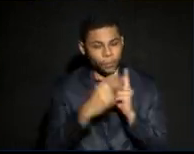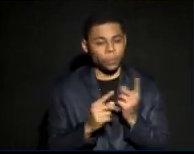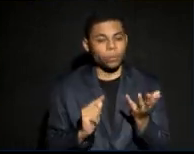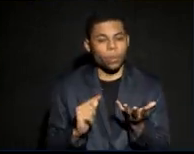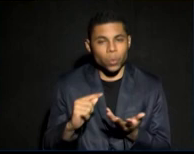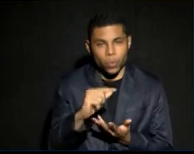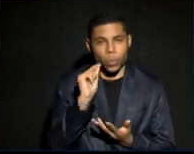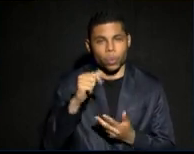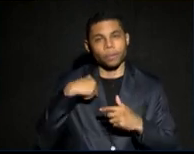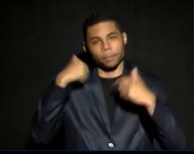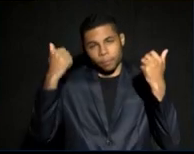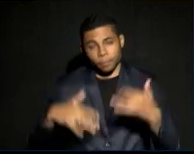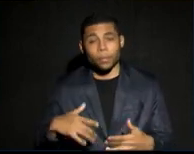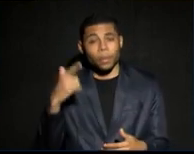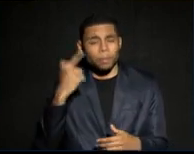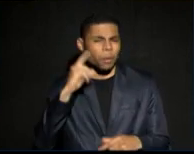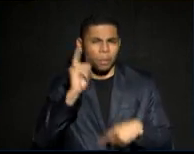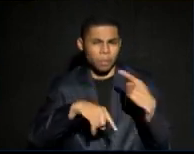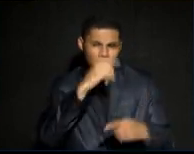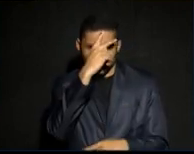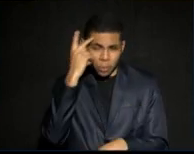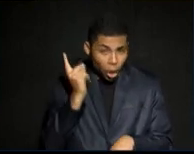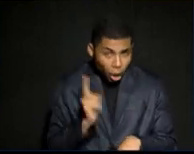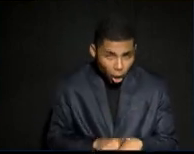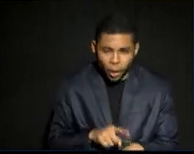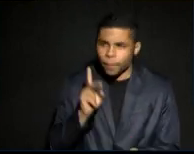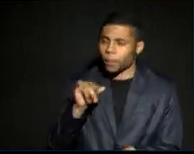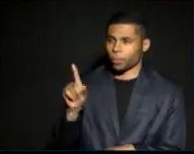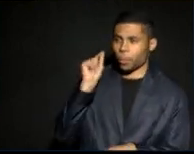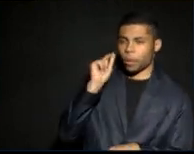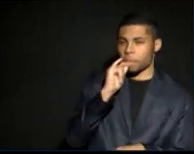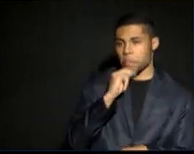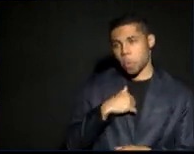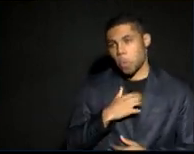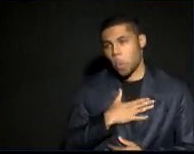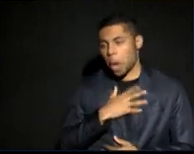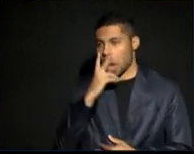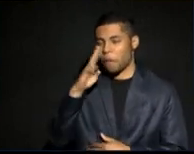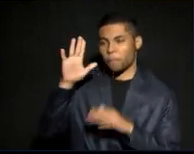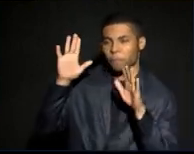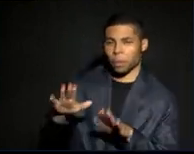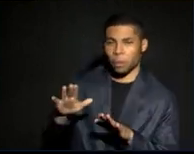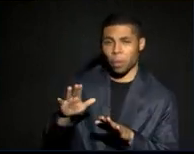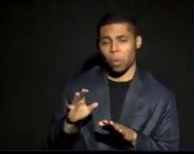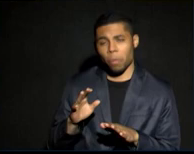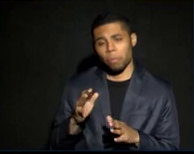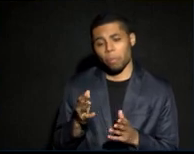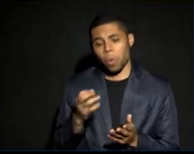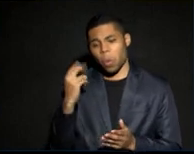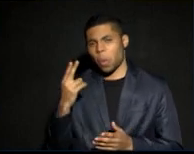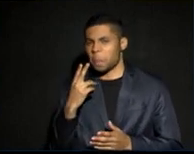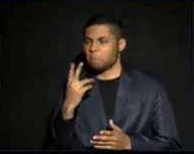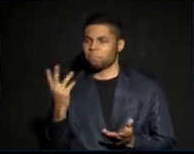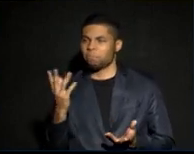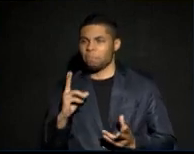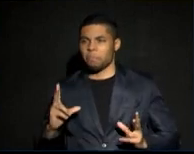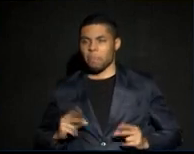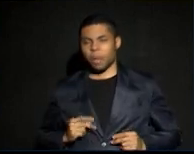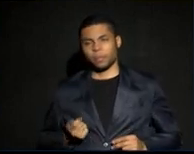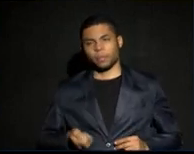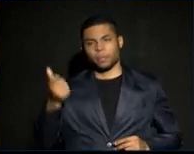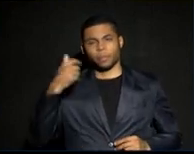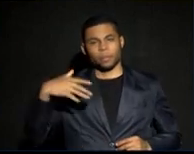vista das coisas e na hora H as pessoas vão decorrer bom eu gostei acho que merece ficar ou acho que merece sair